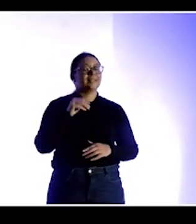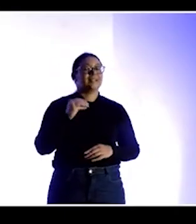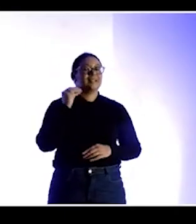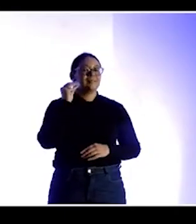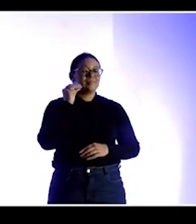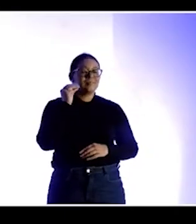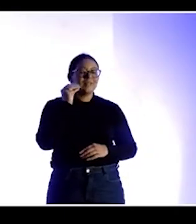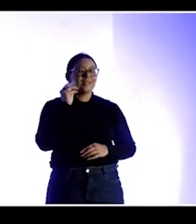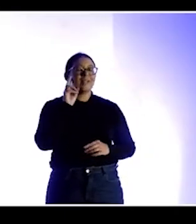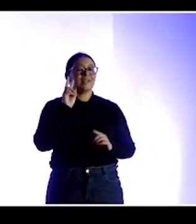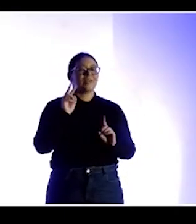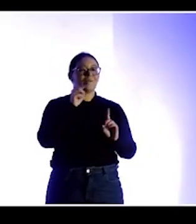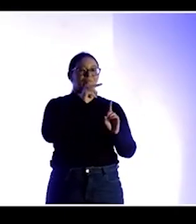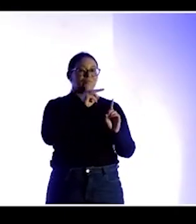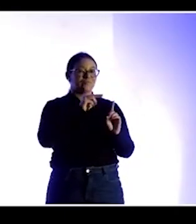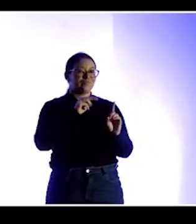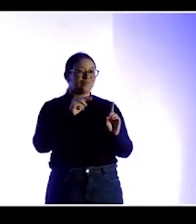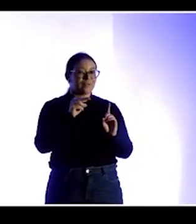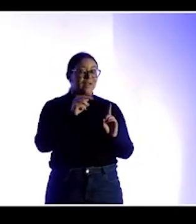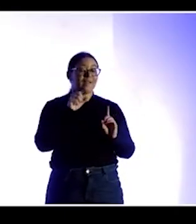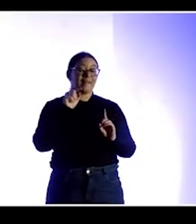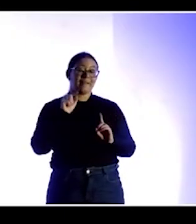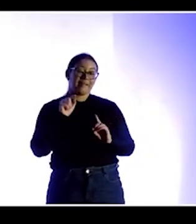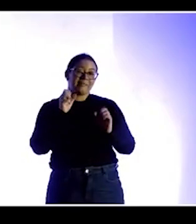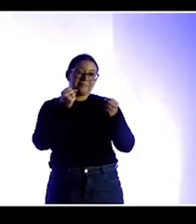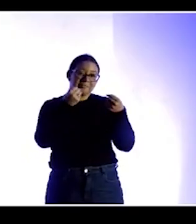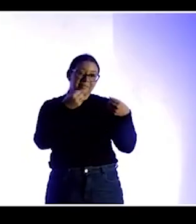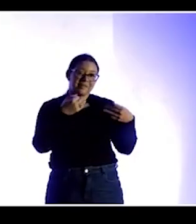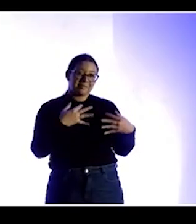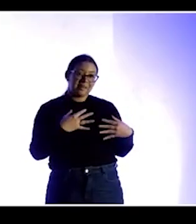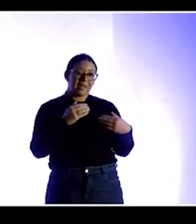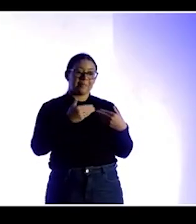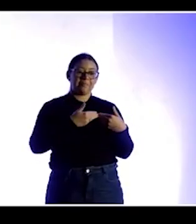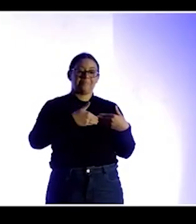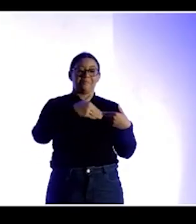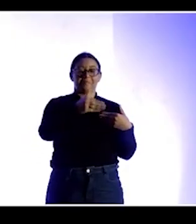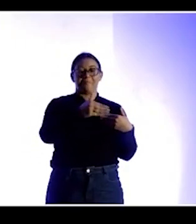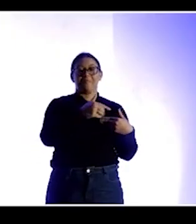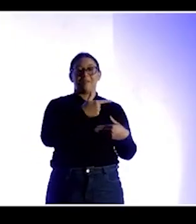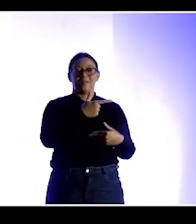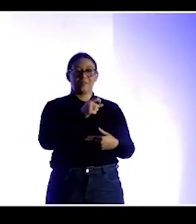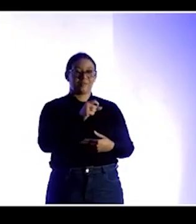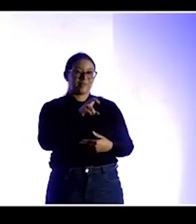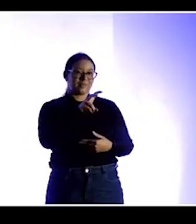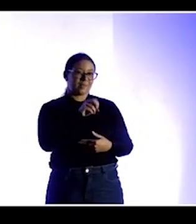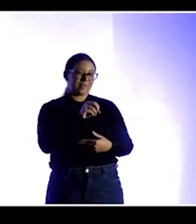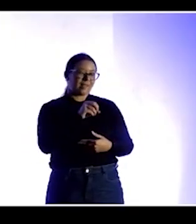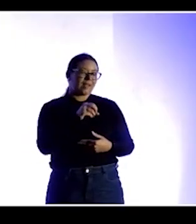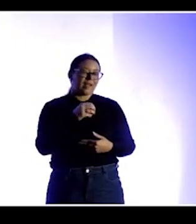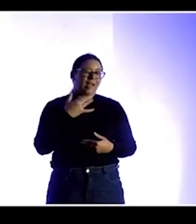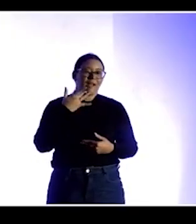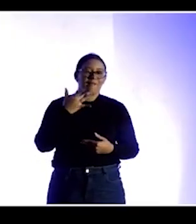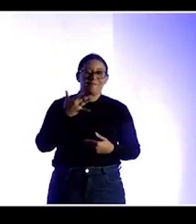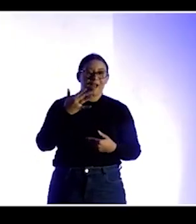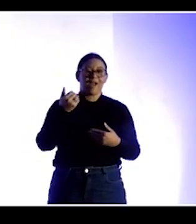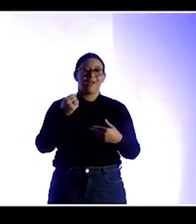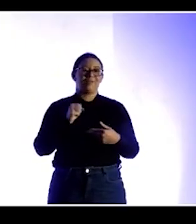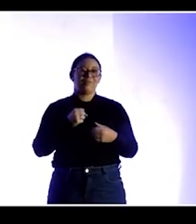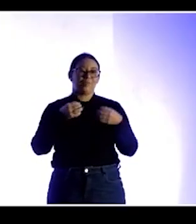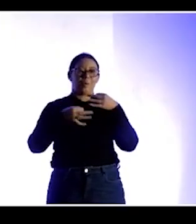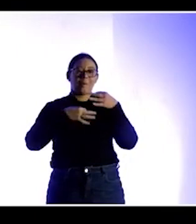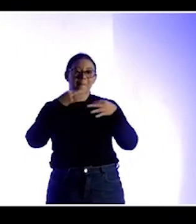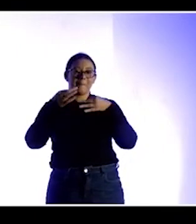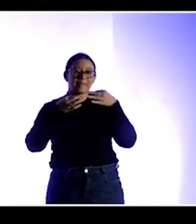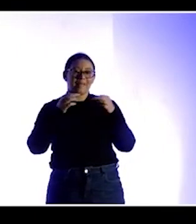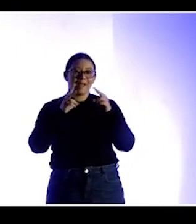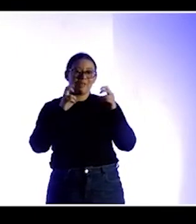das previsões, dizem eles que em 2050, e é sempre muito fácil jogar alguma coisa para 2050 em cima da